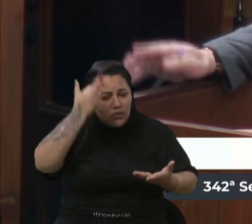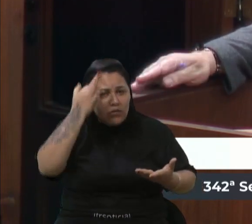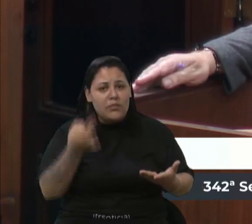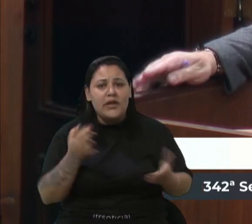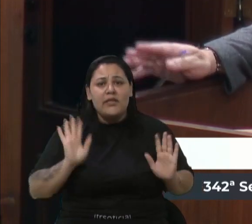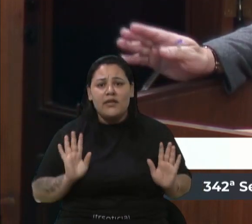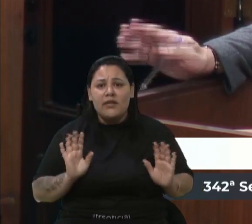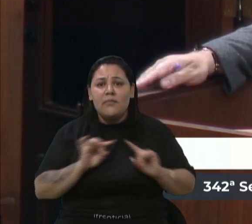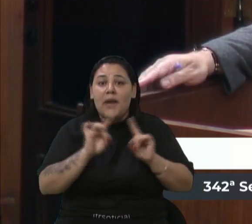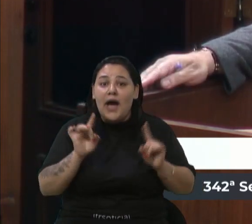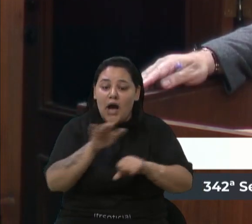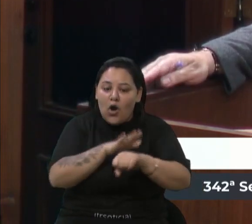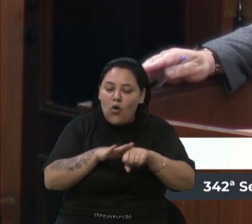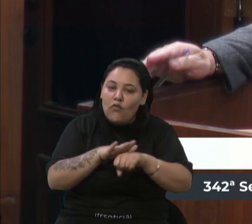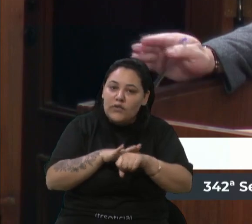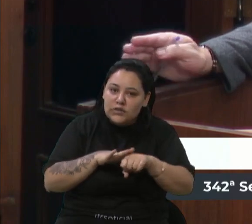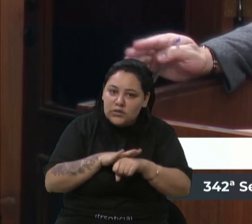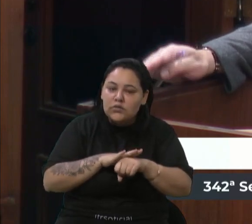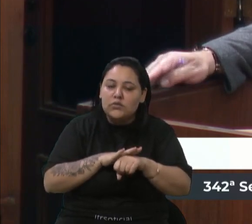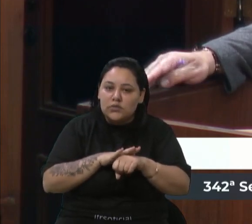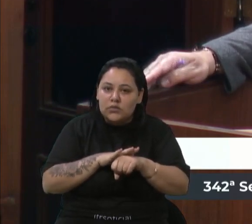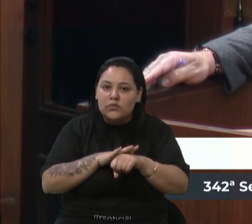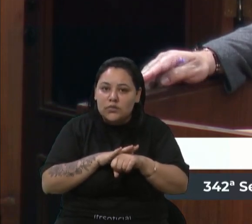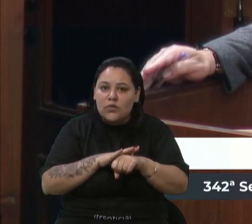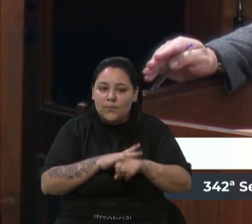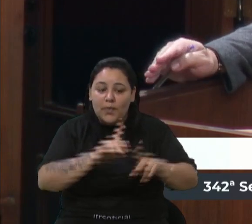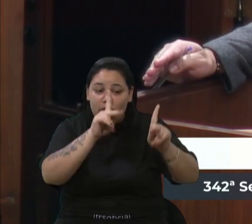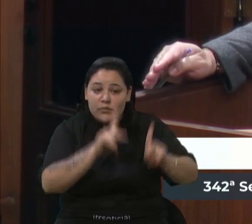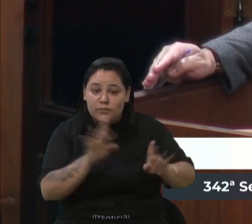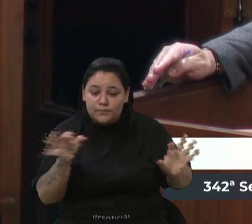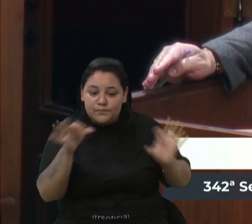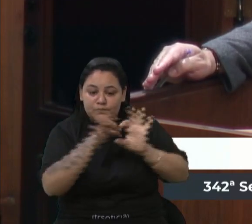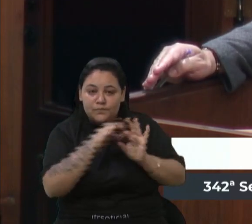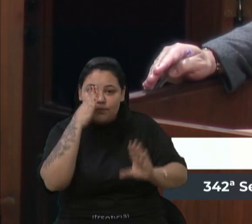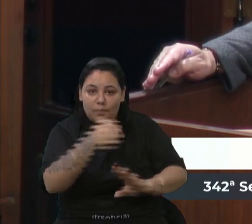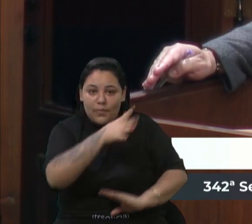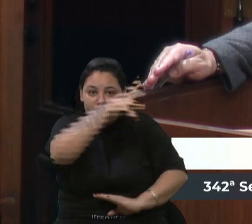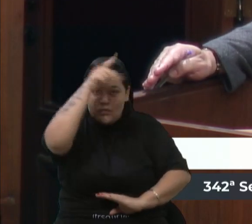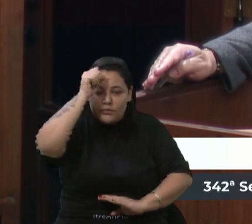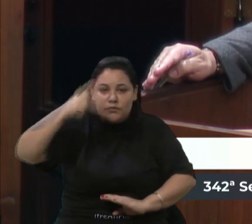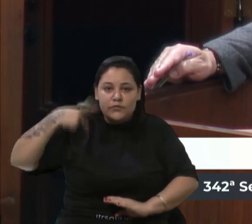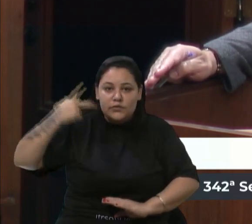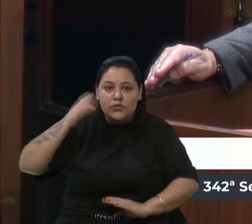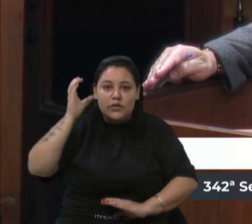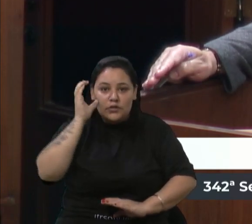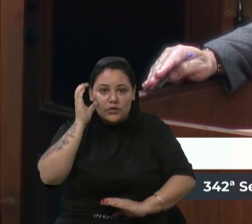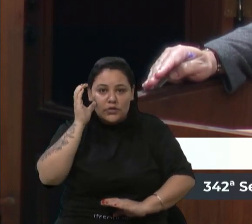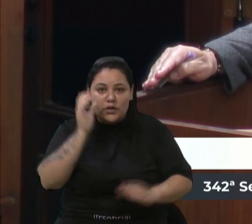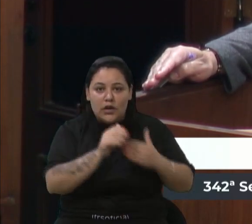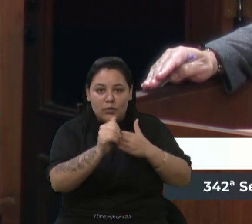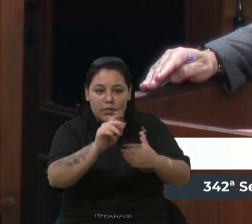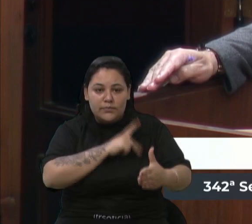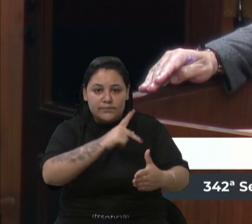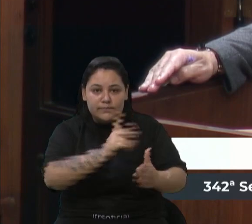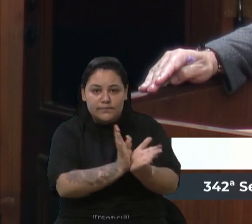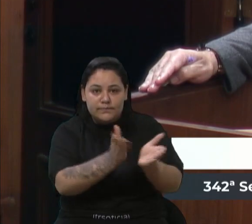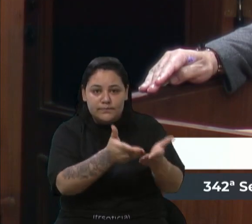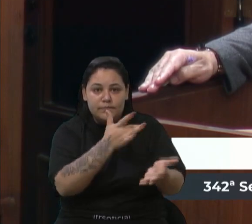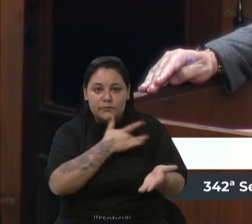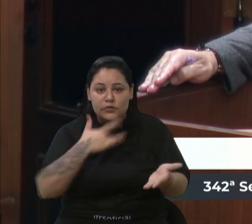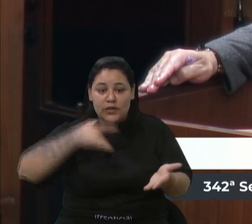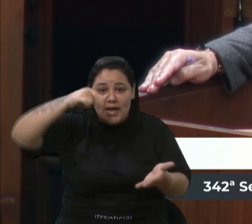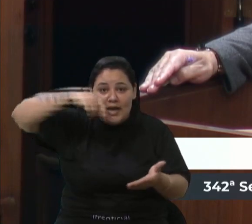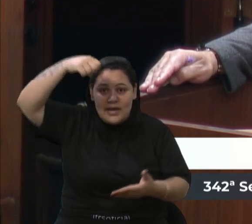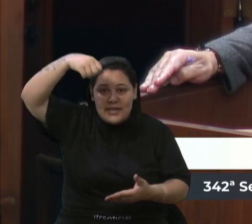Mas, conversando com as pessoas ligadas à prefeitura, com o vereador Cadório, que preside a Comissão de Saúde, essas lâmpadas